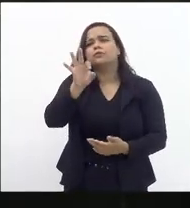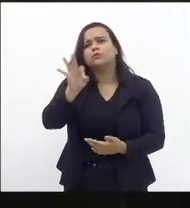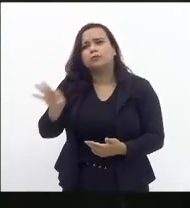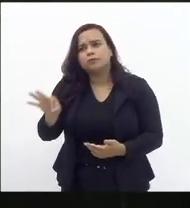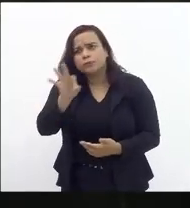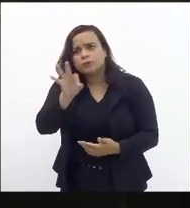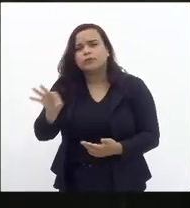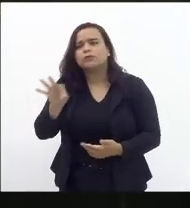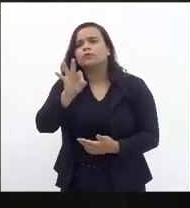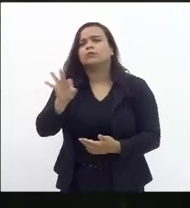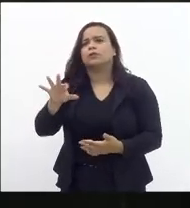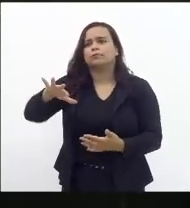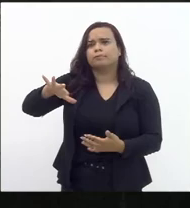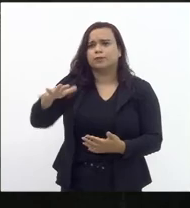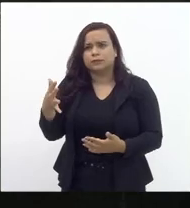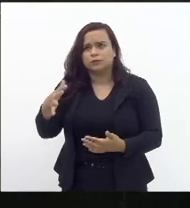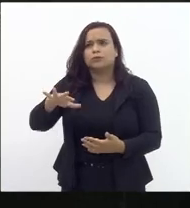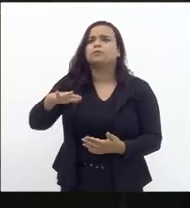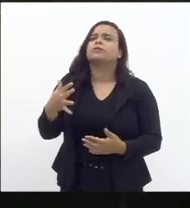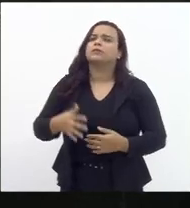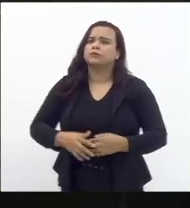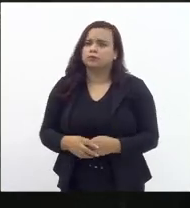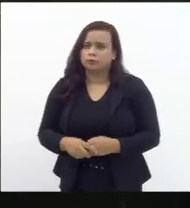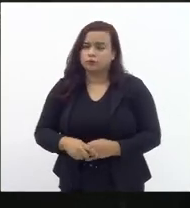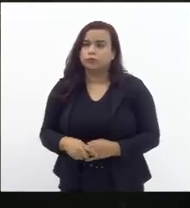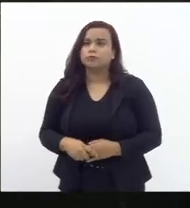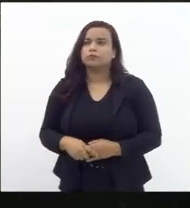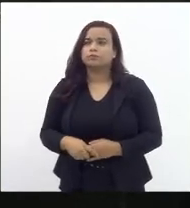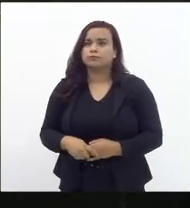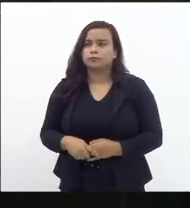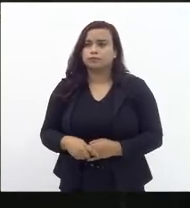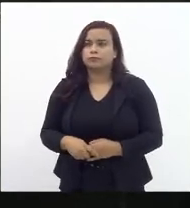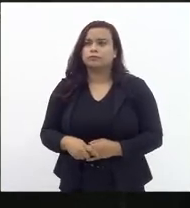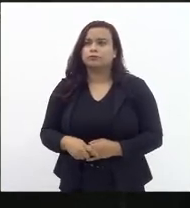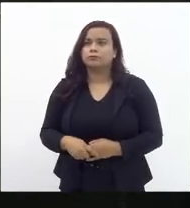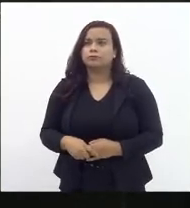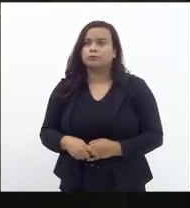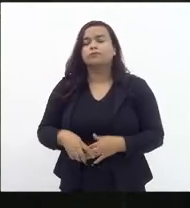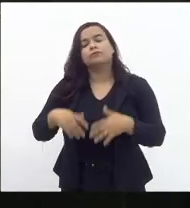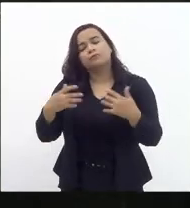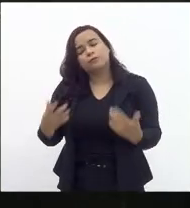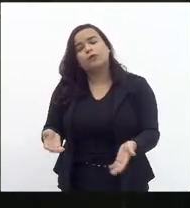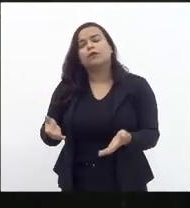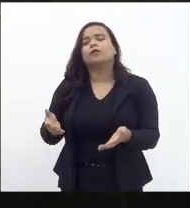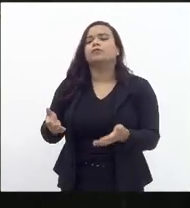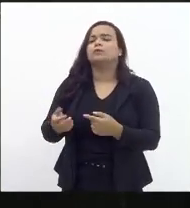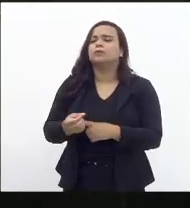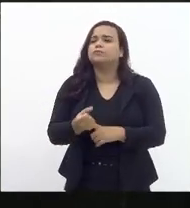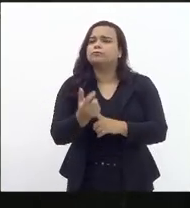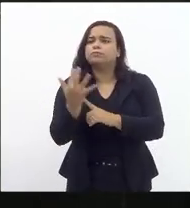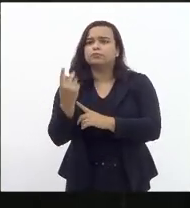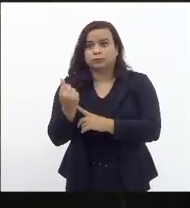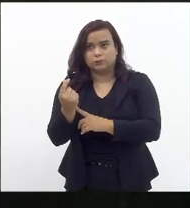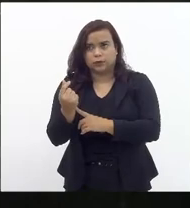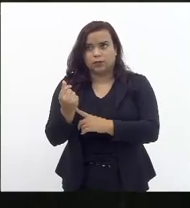35% aproximadamente. A receita estimada foi para